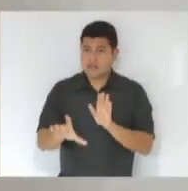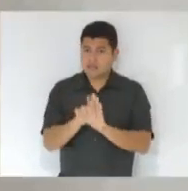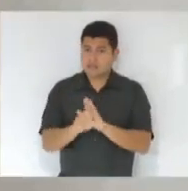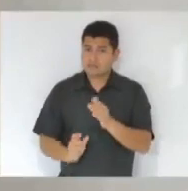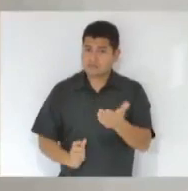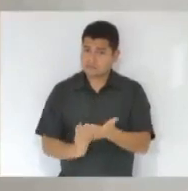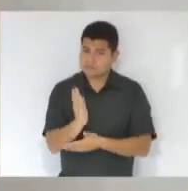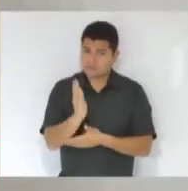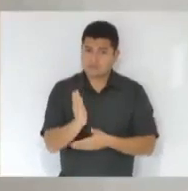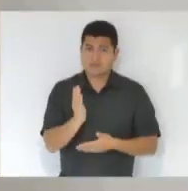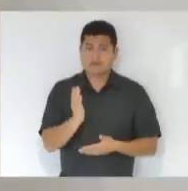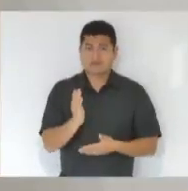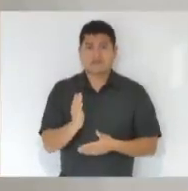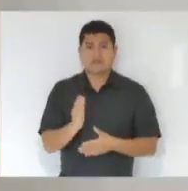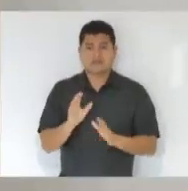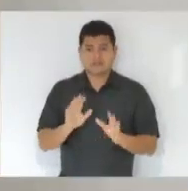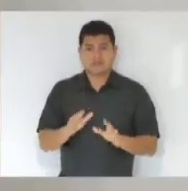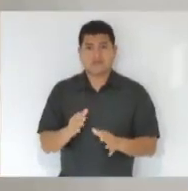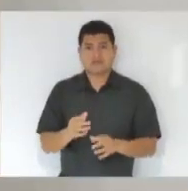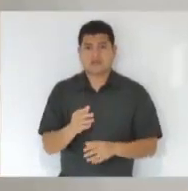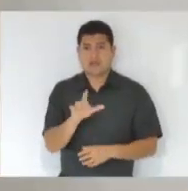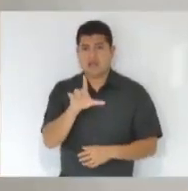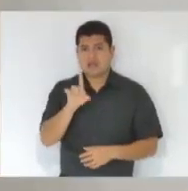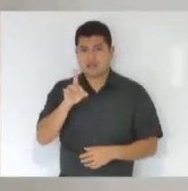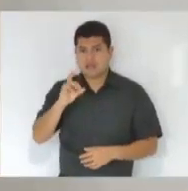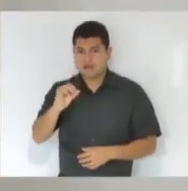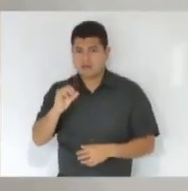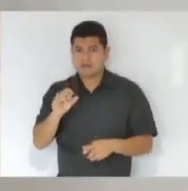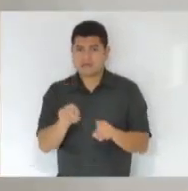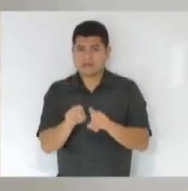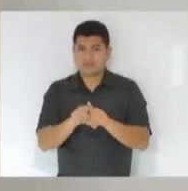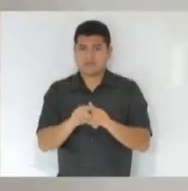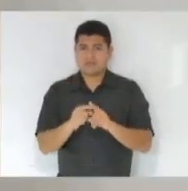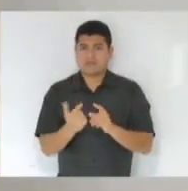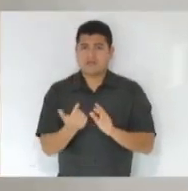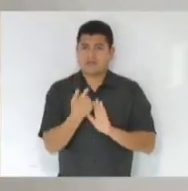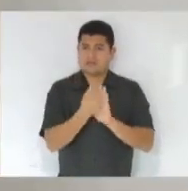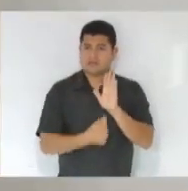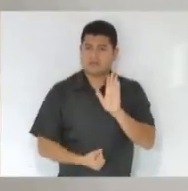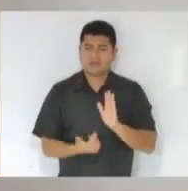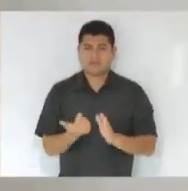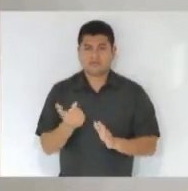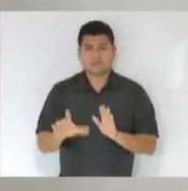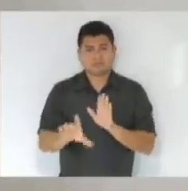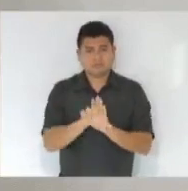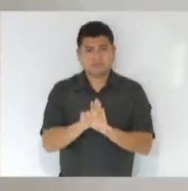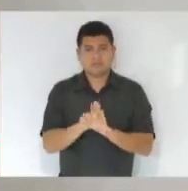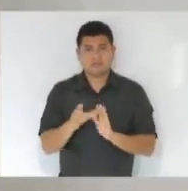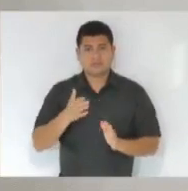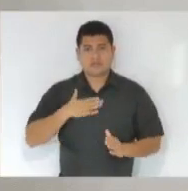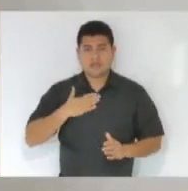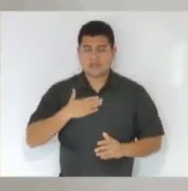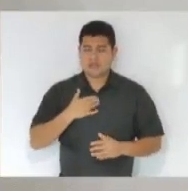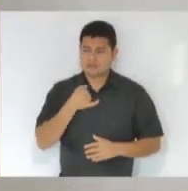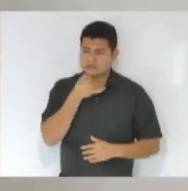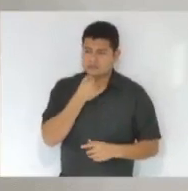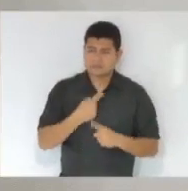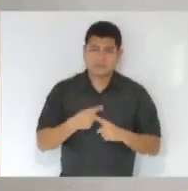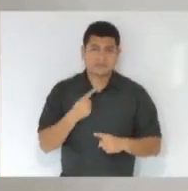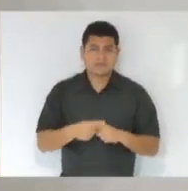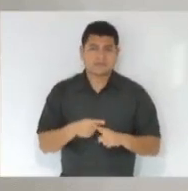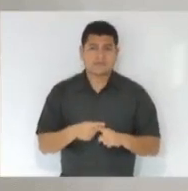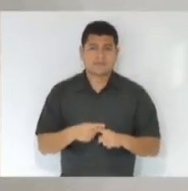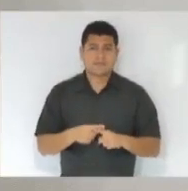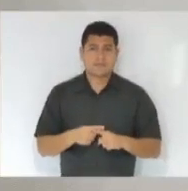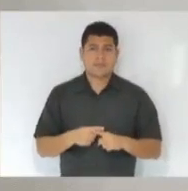amparada pela LDO e amparada pela lei orçamentária. E o que mais está me entristecendo é que eu